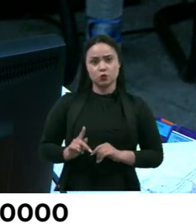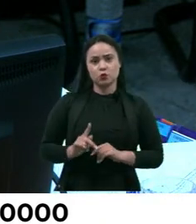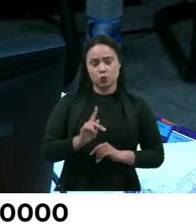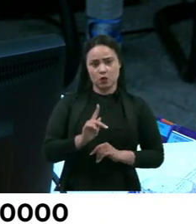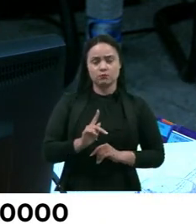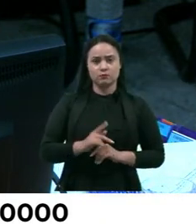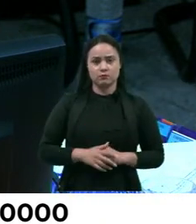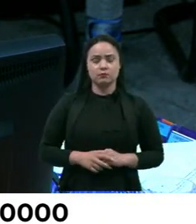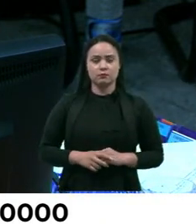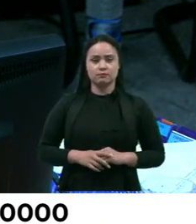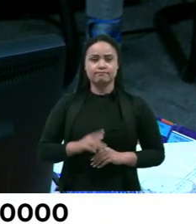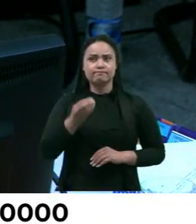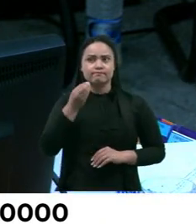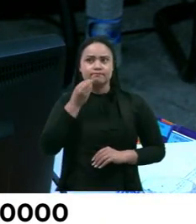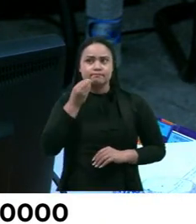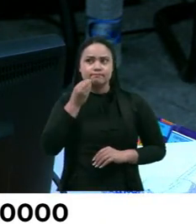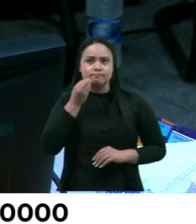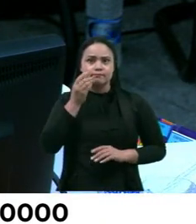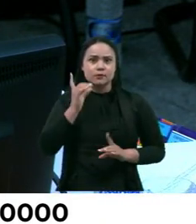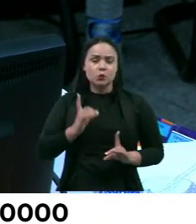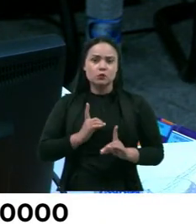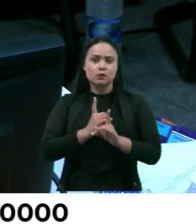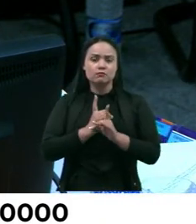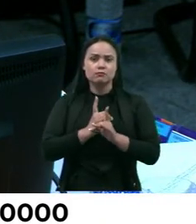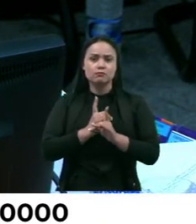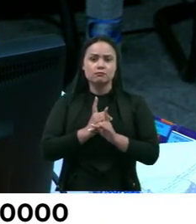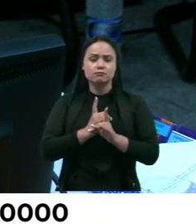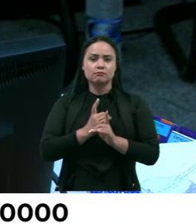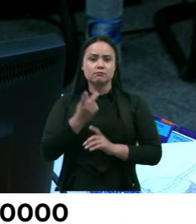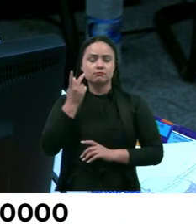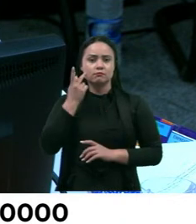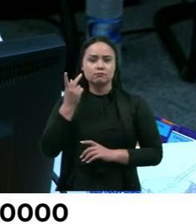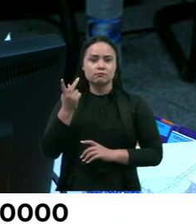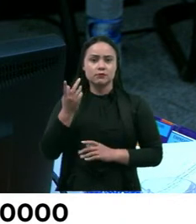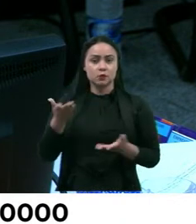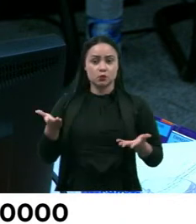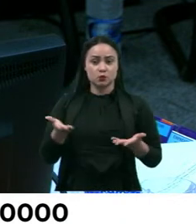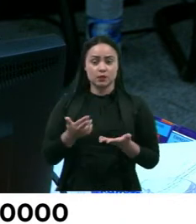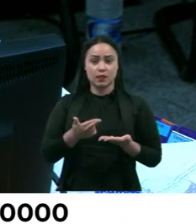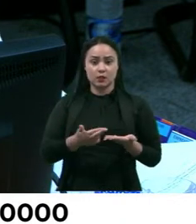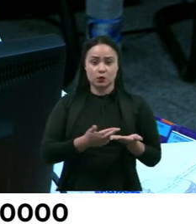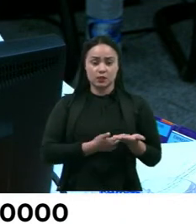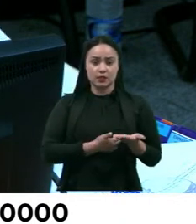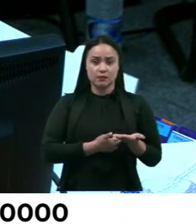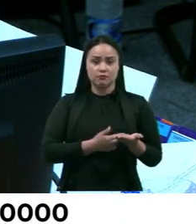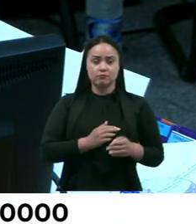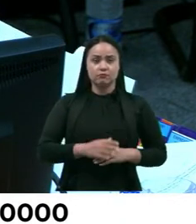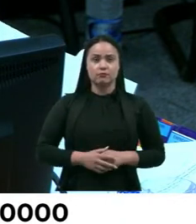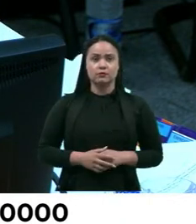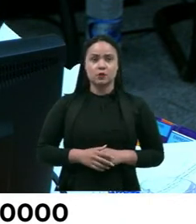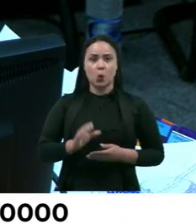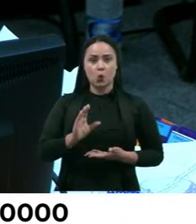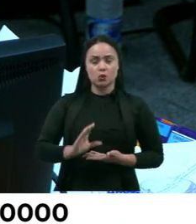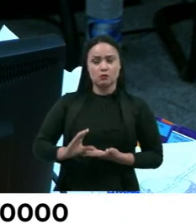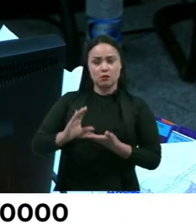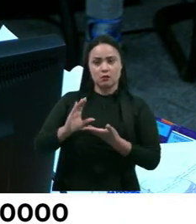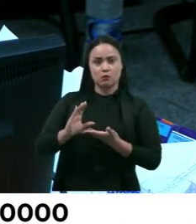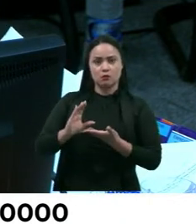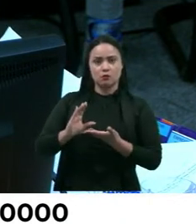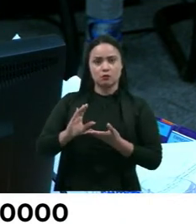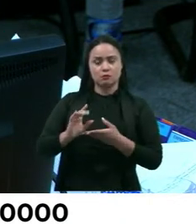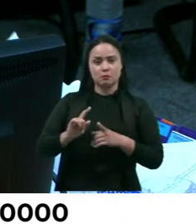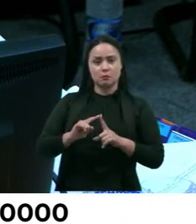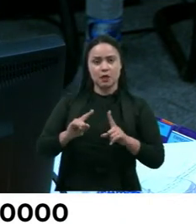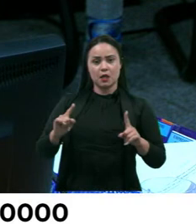aqui tentando encontrar para, agora já na relatoria de um conselheiro, mas